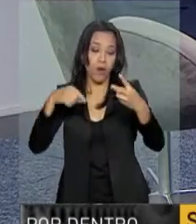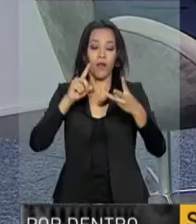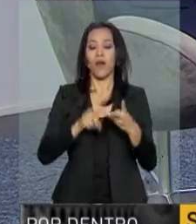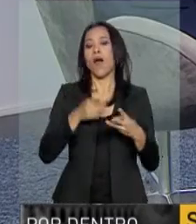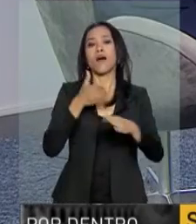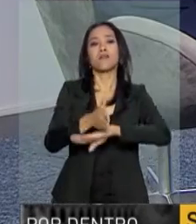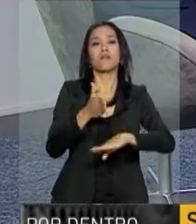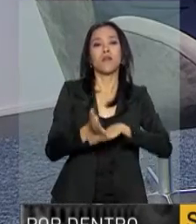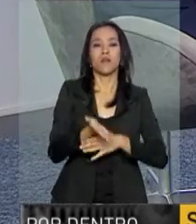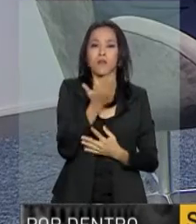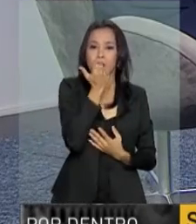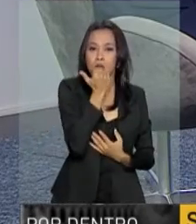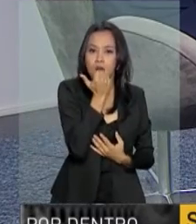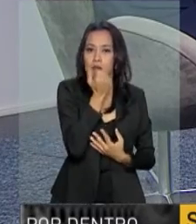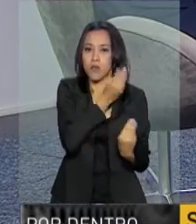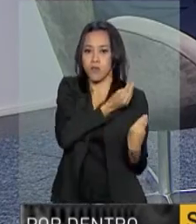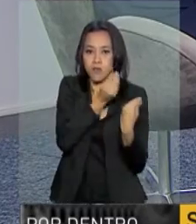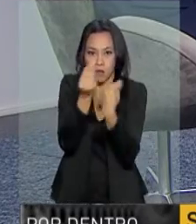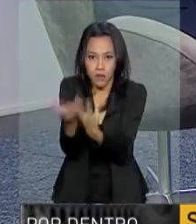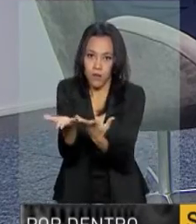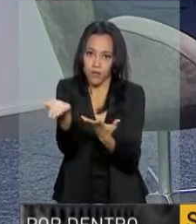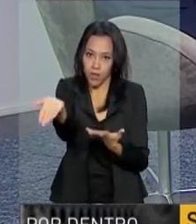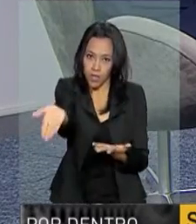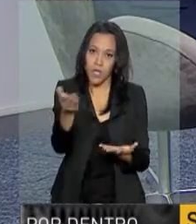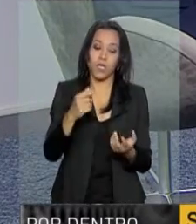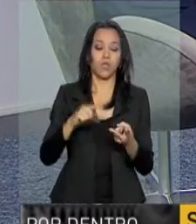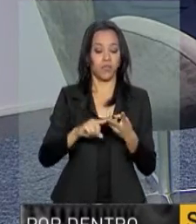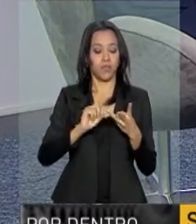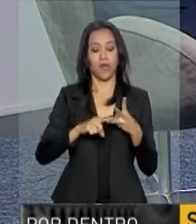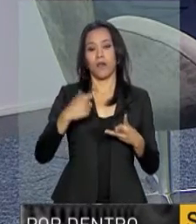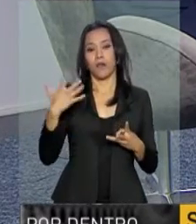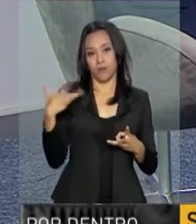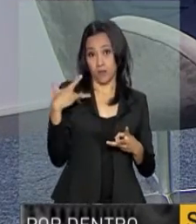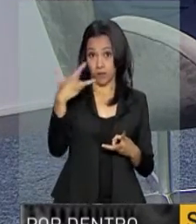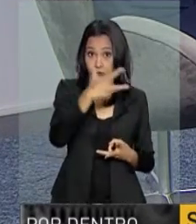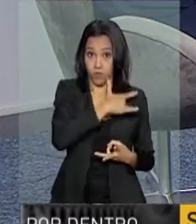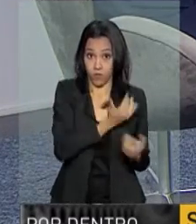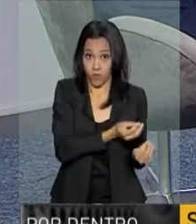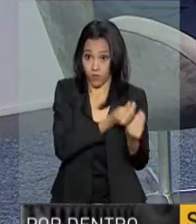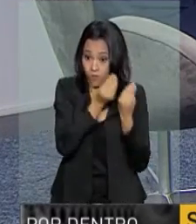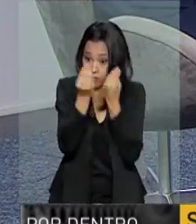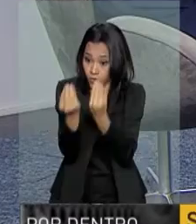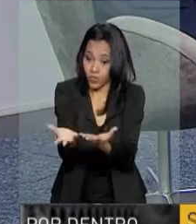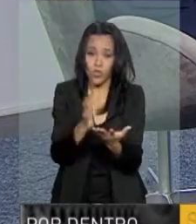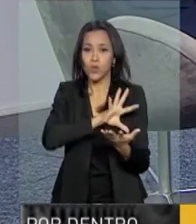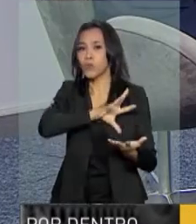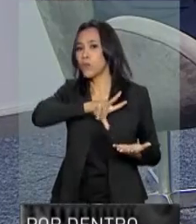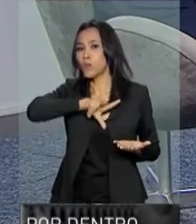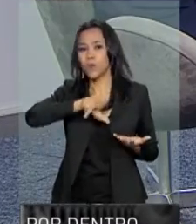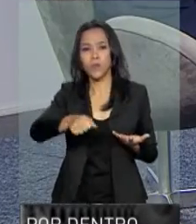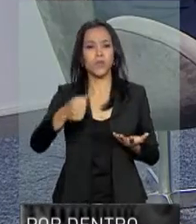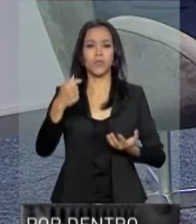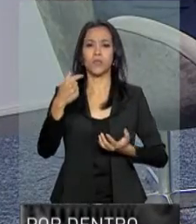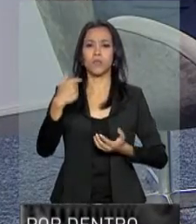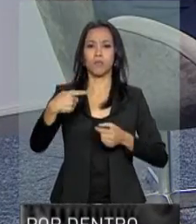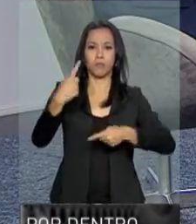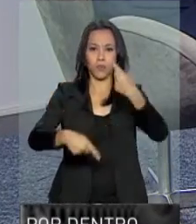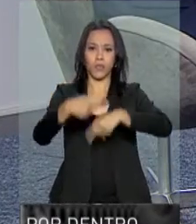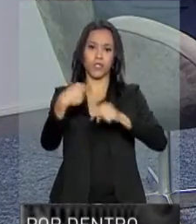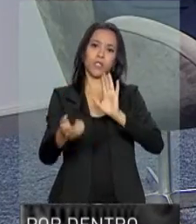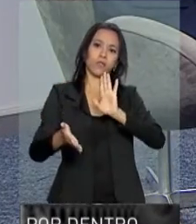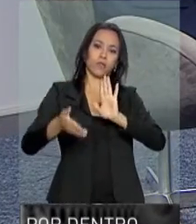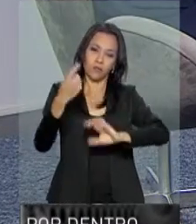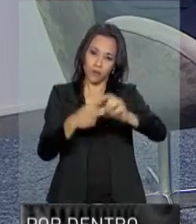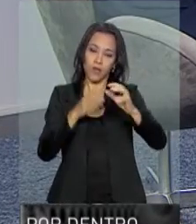acesso a merenda específica para a comunidade quilombola é a saúde toda todas as questões de políticas públicas voltadas